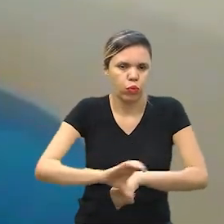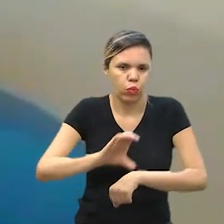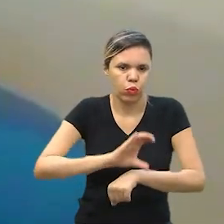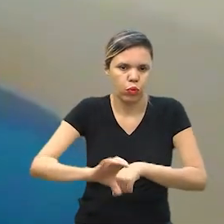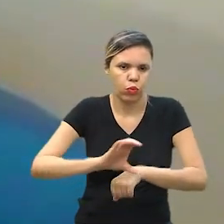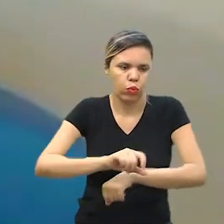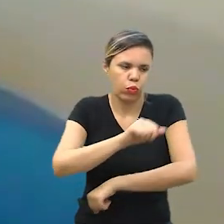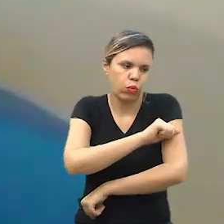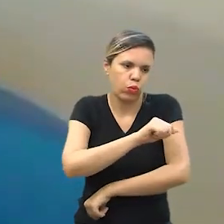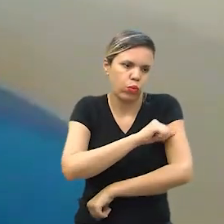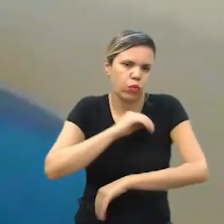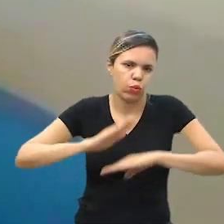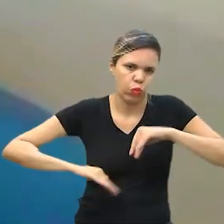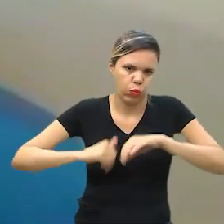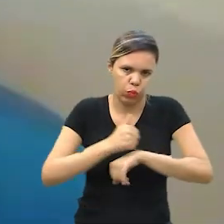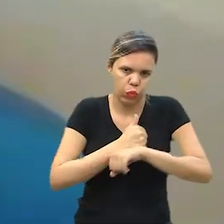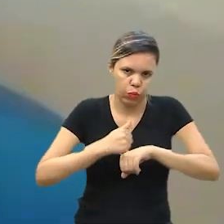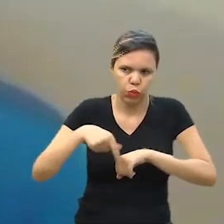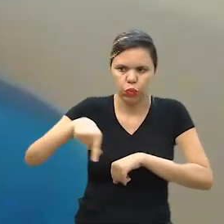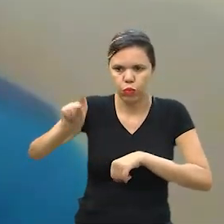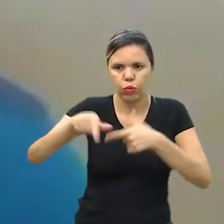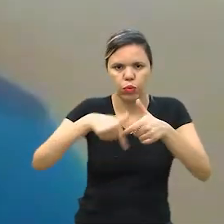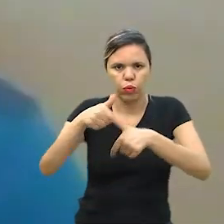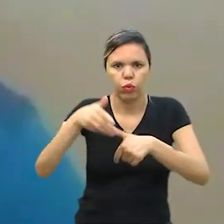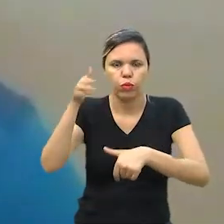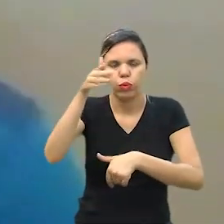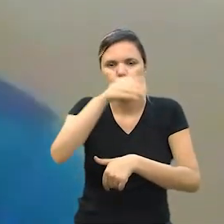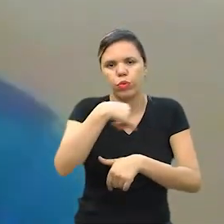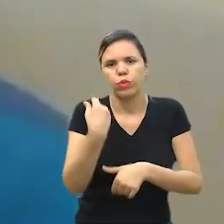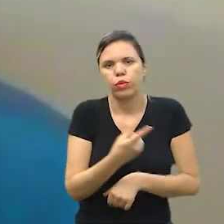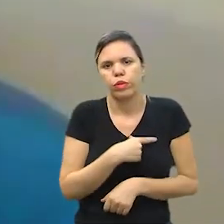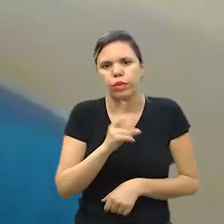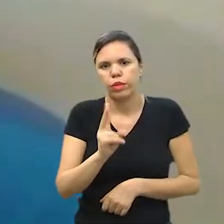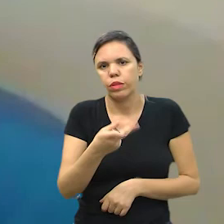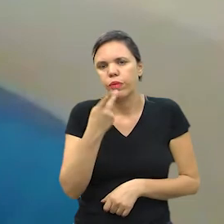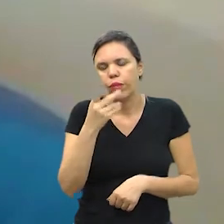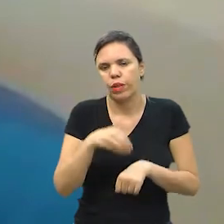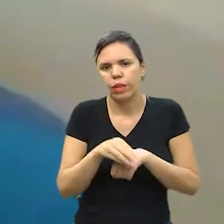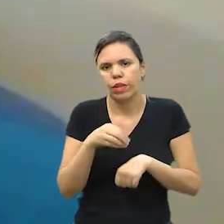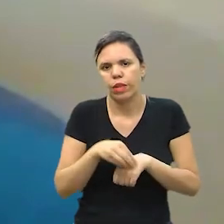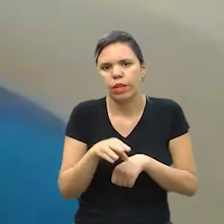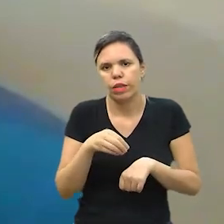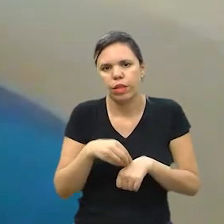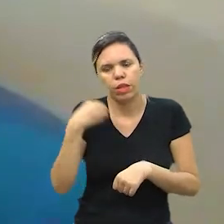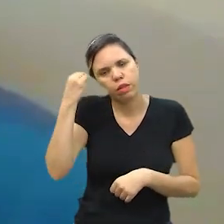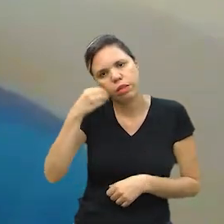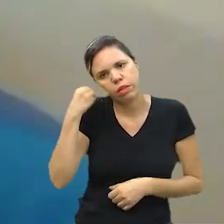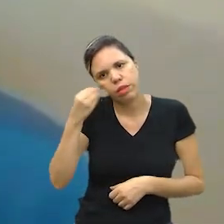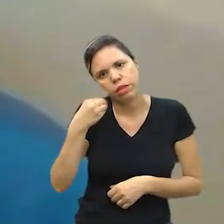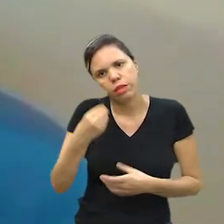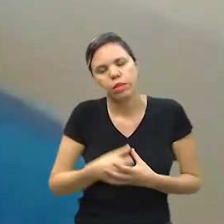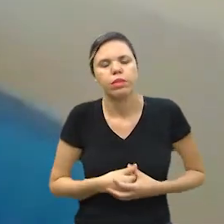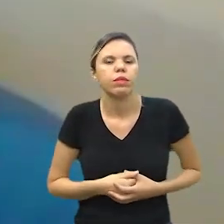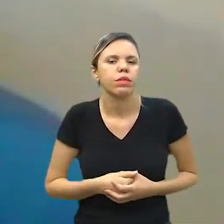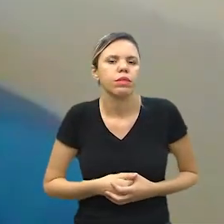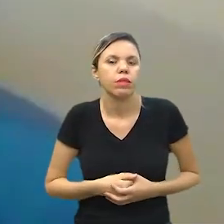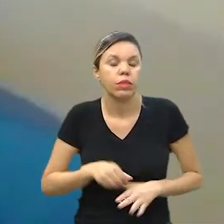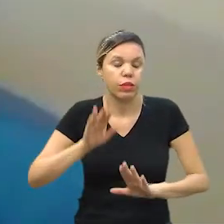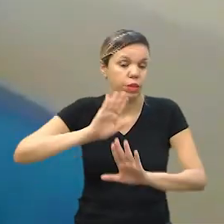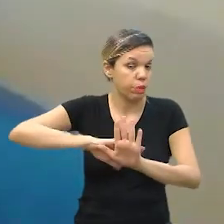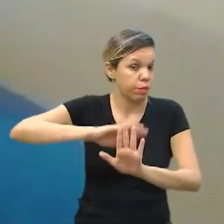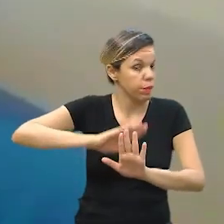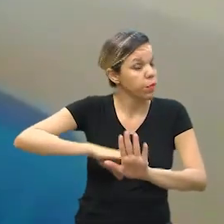alunos, na formação dos profissionais que vão para o mercado de trabalho, a gente sempre passa esse conhecimento, né,